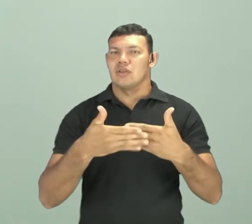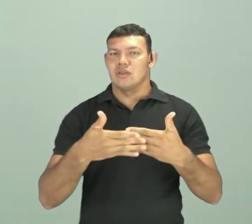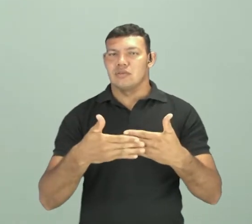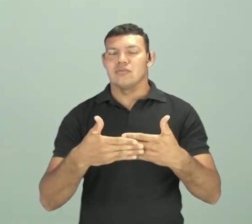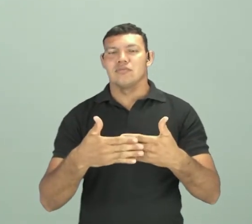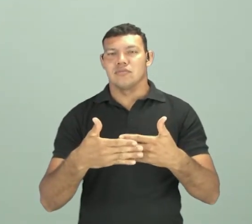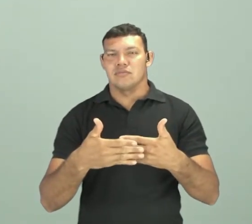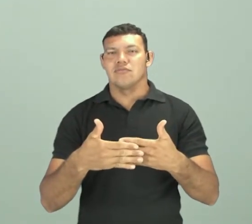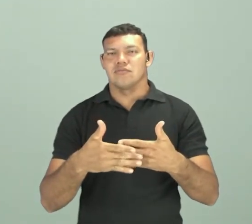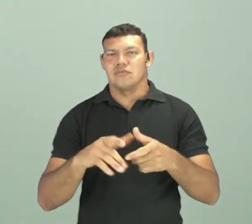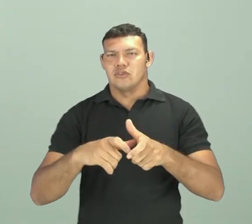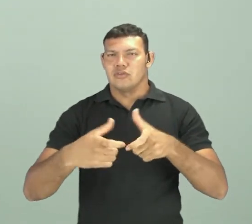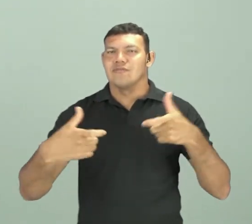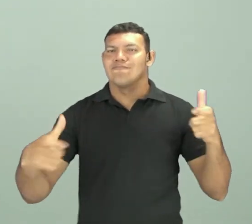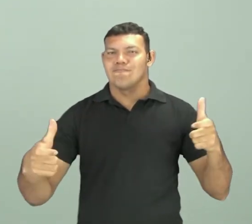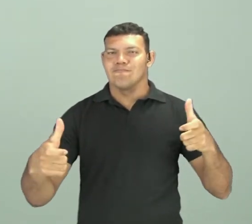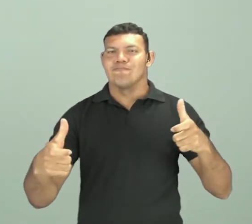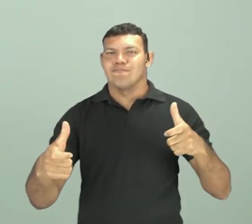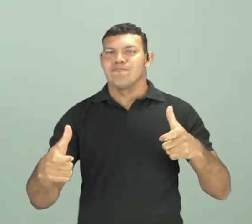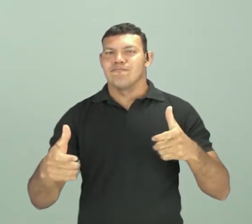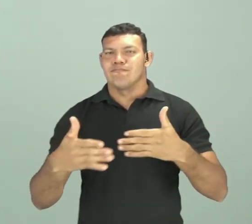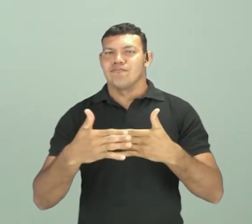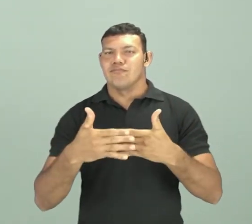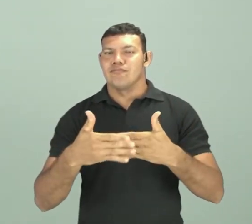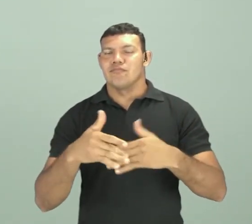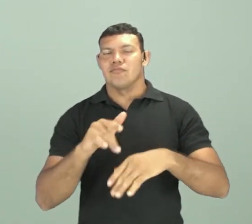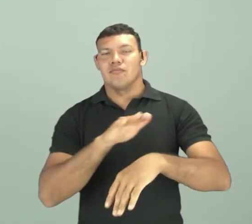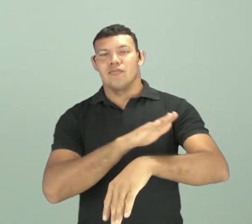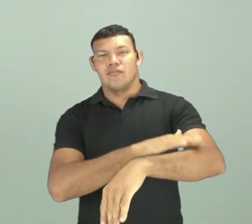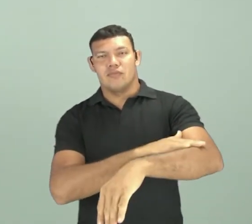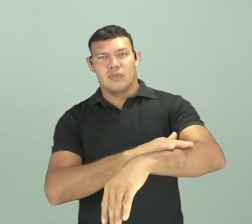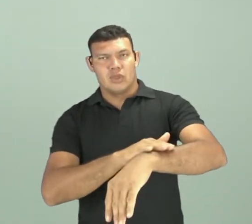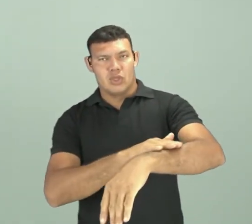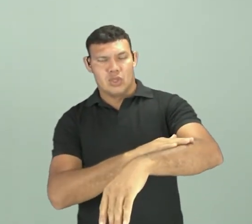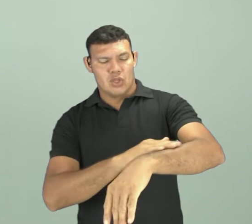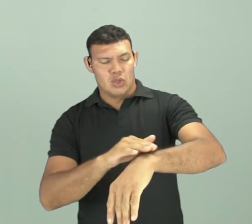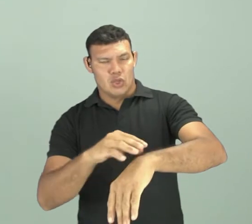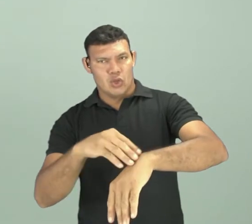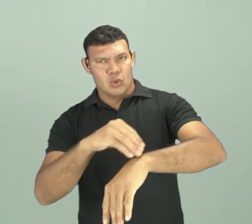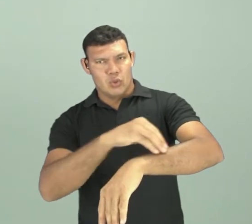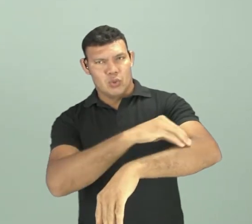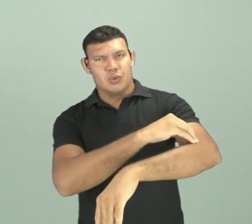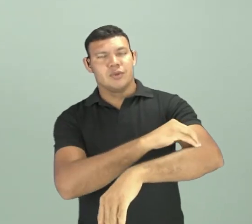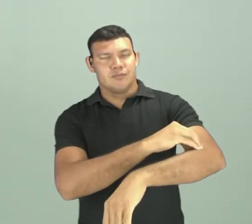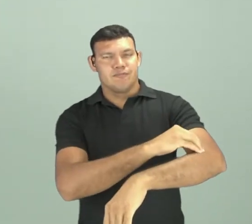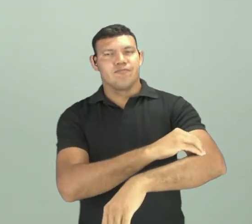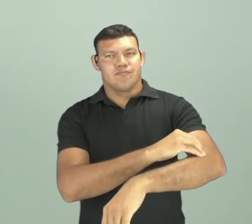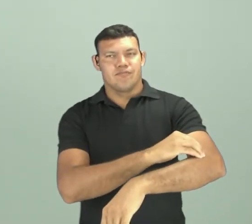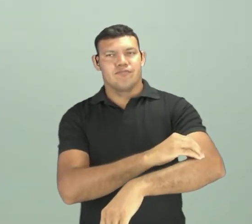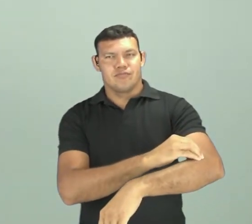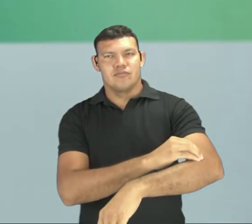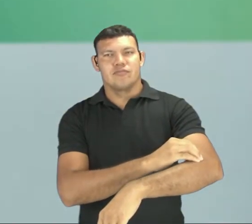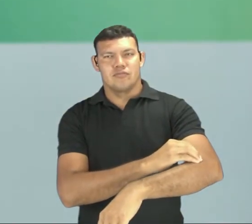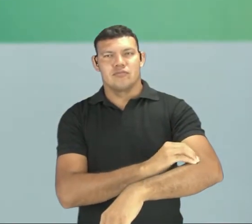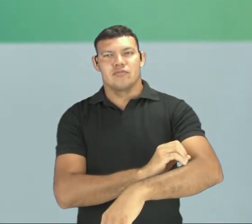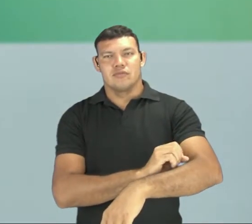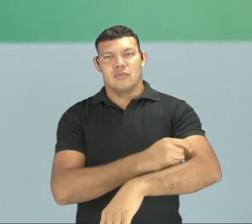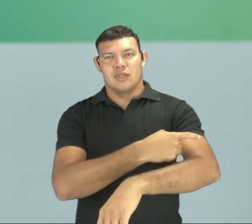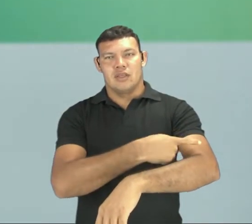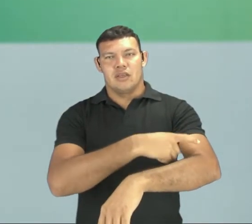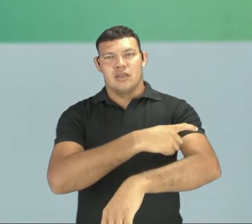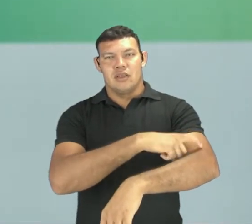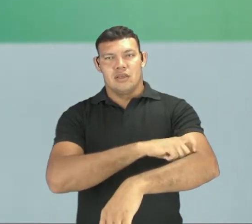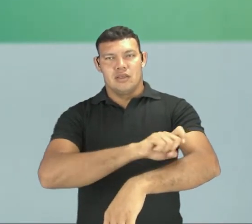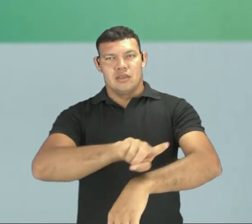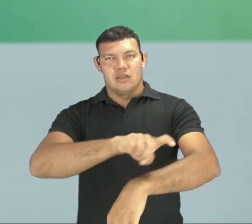grande parte do tecido epitelial. Então, esse tecido epitelial, ele vai servir de secreção, né, para